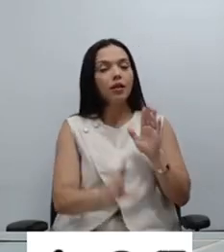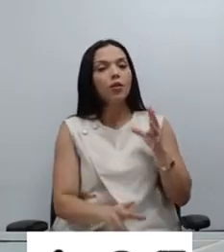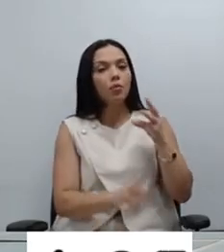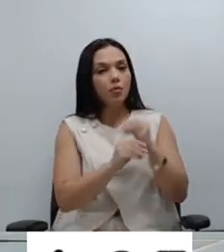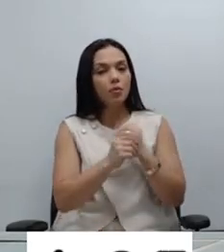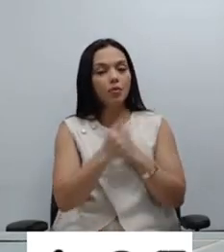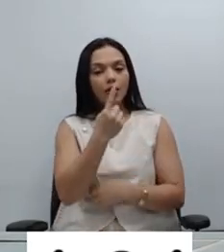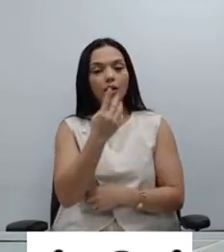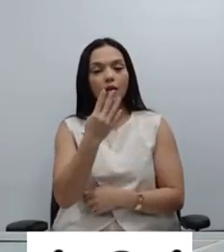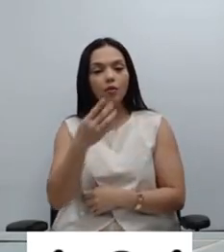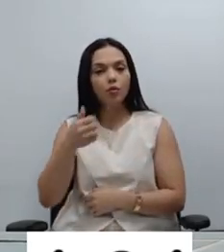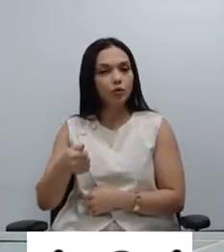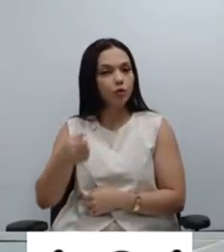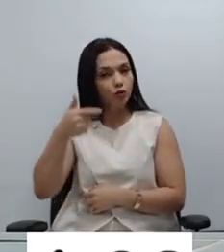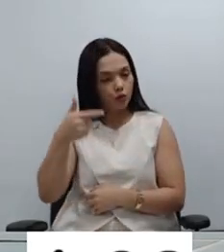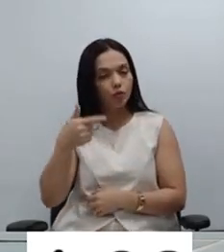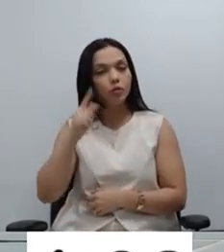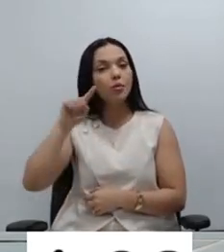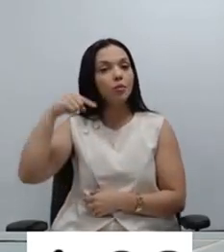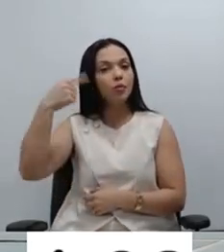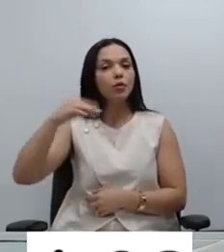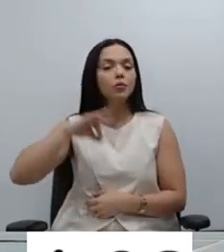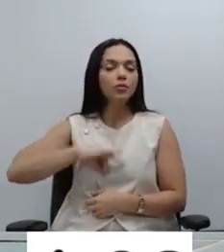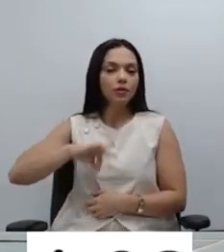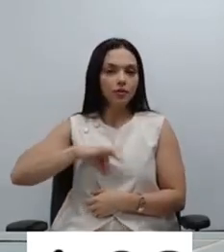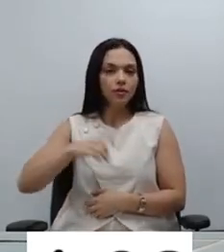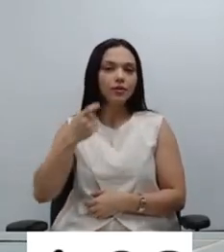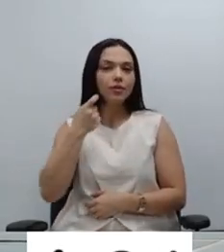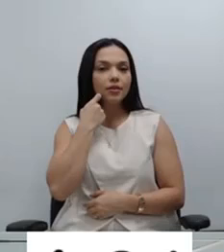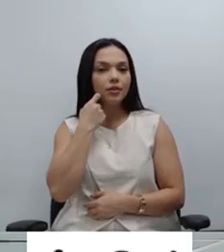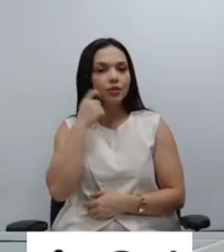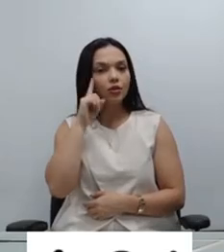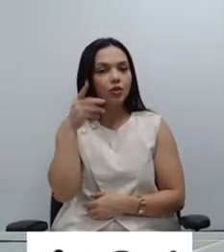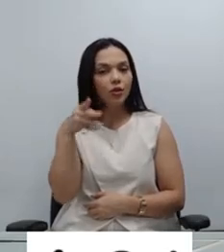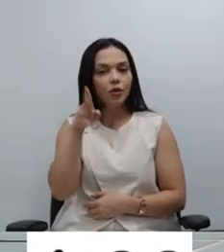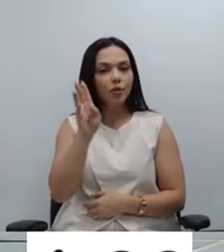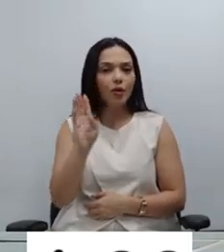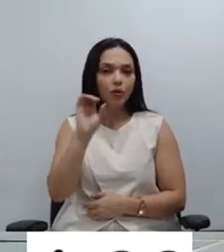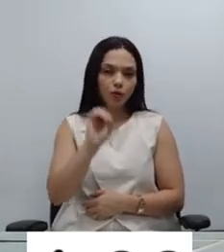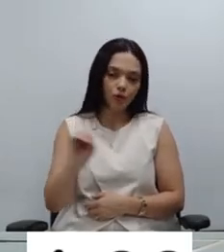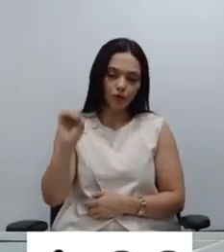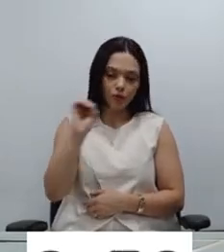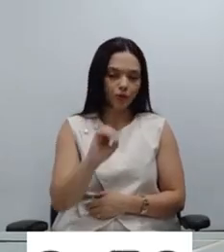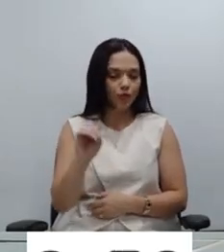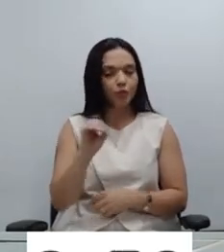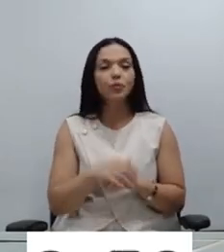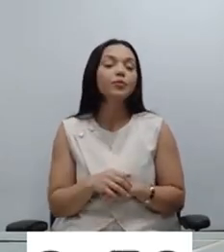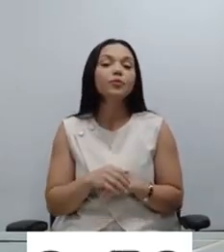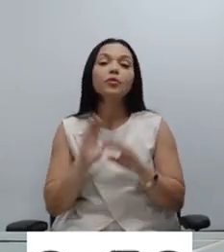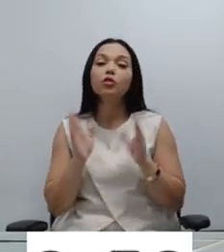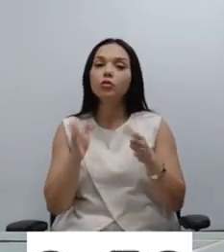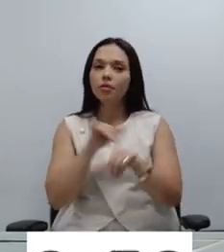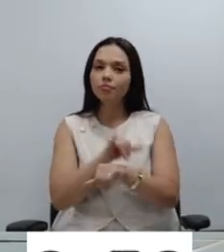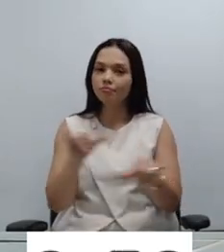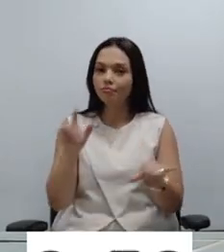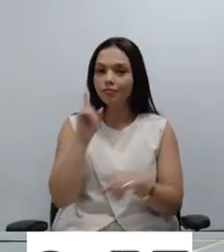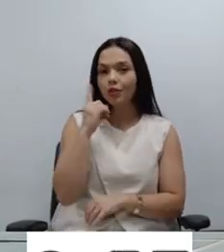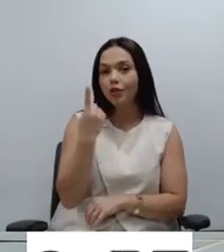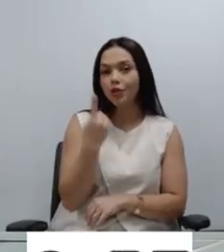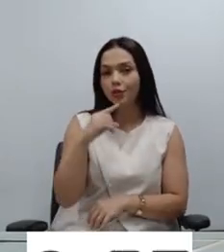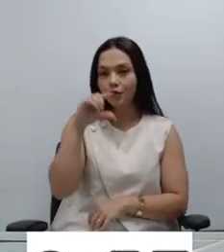1412, para a próxima folha de pagamento na próxima sexta-feira, dia 4/10. A sanção já havia sido comunicada no dia